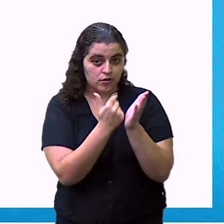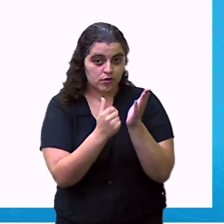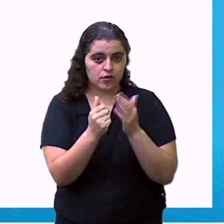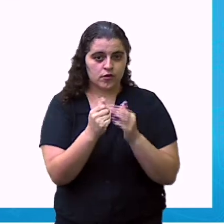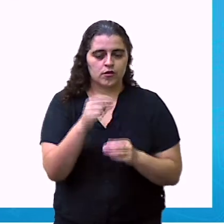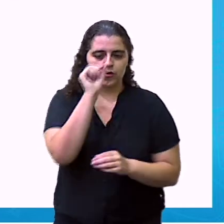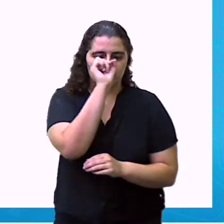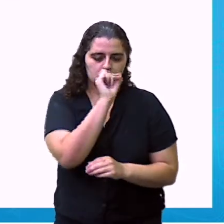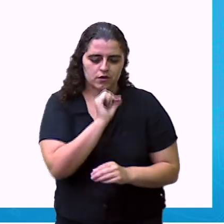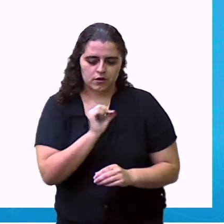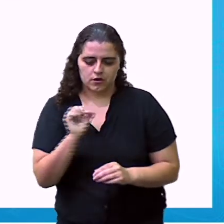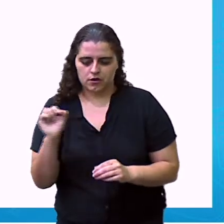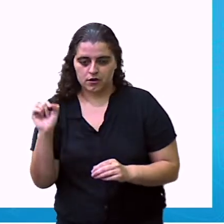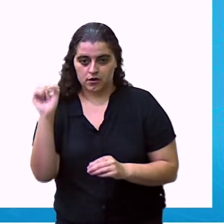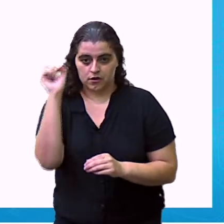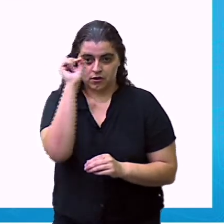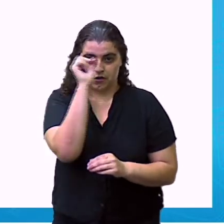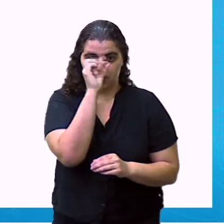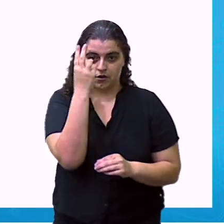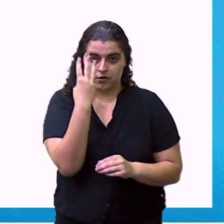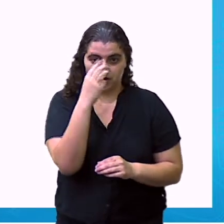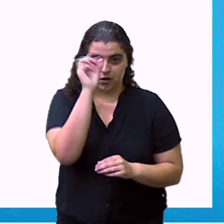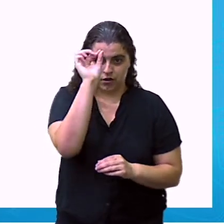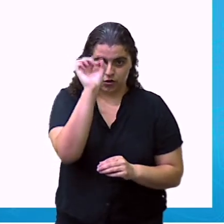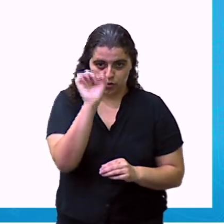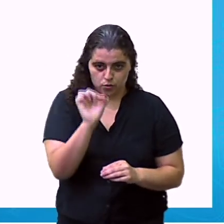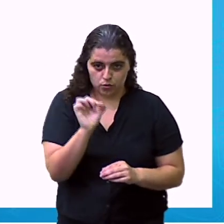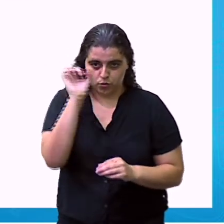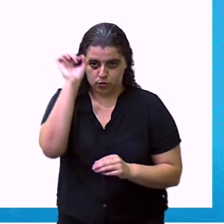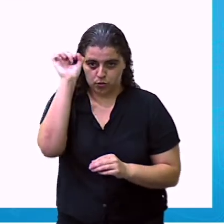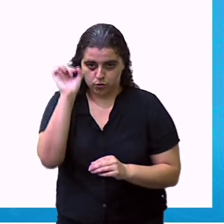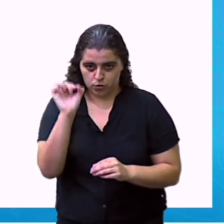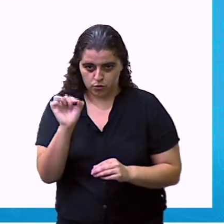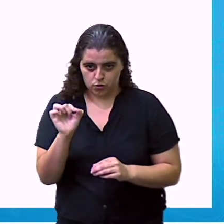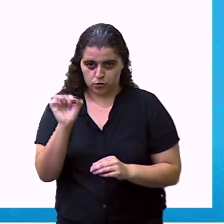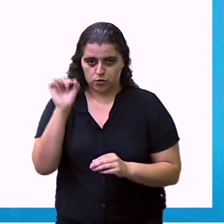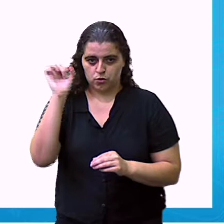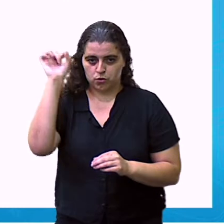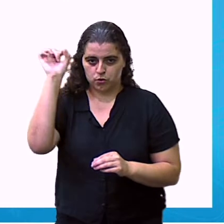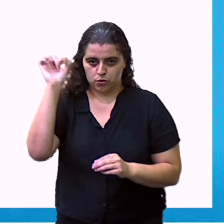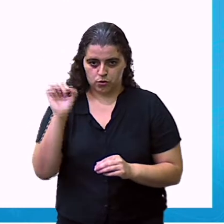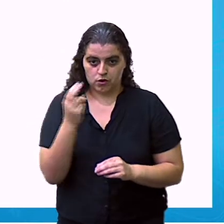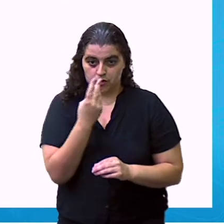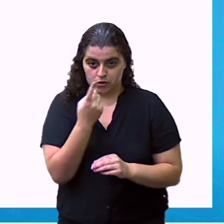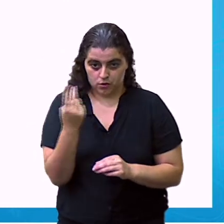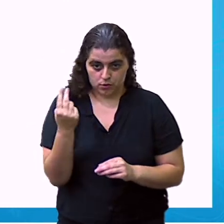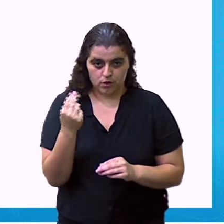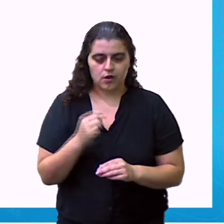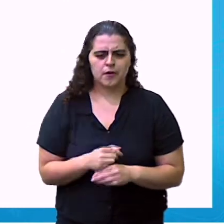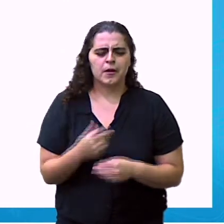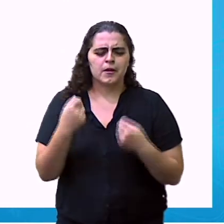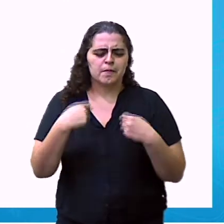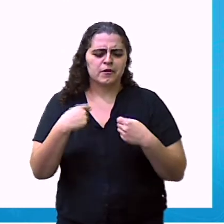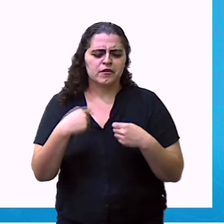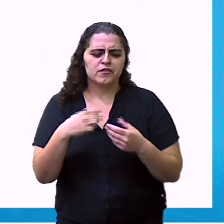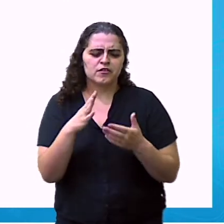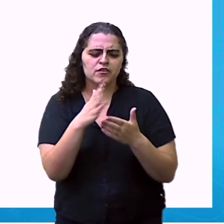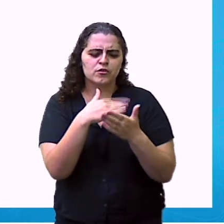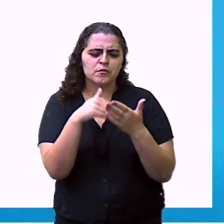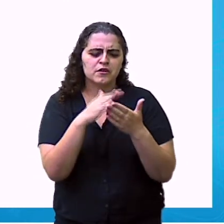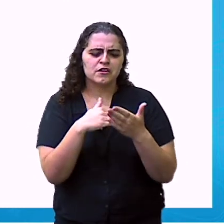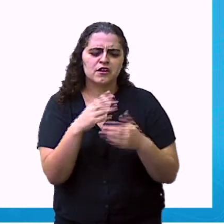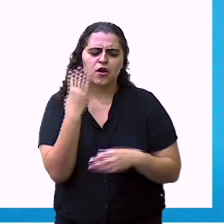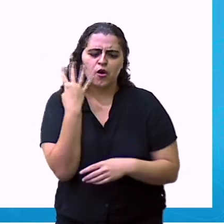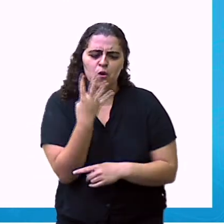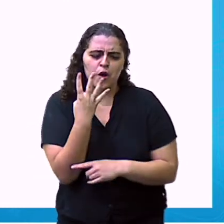3 partes iguais. Então, eu preciso pintar 4. Pintamos 1, 2, 3. E